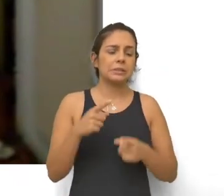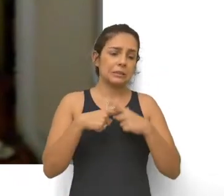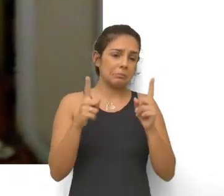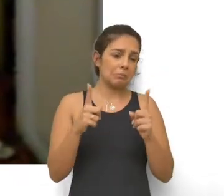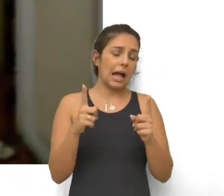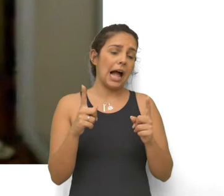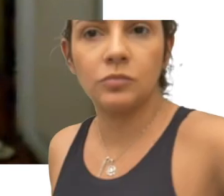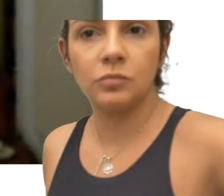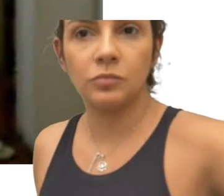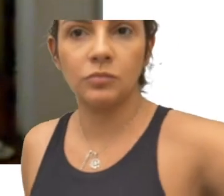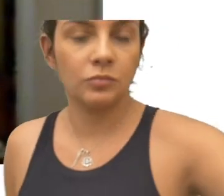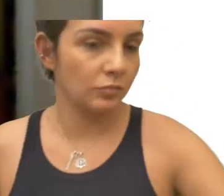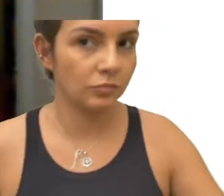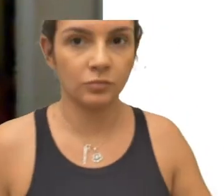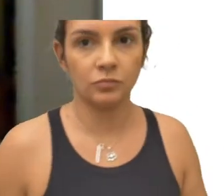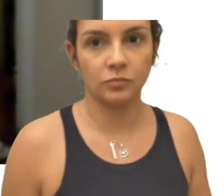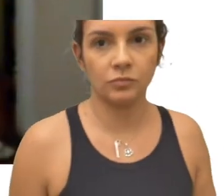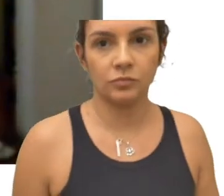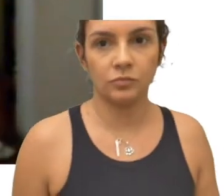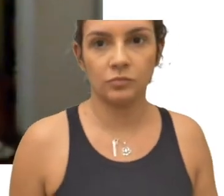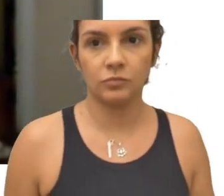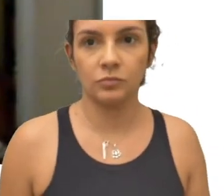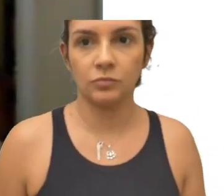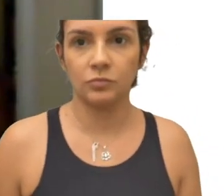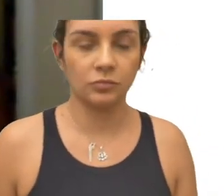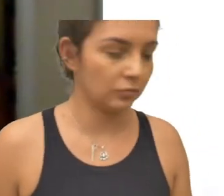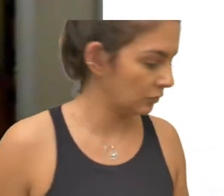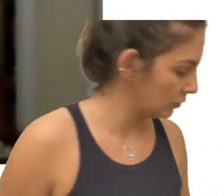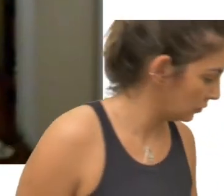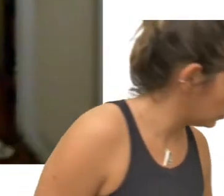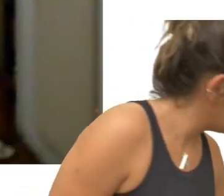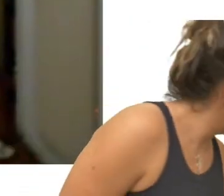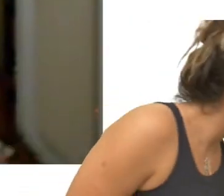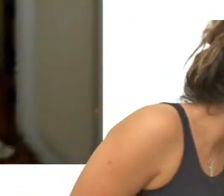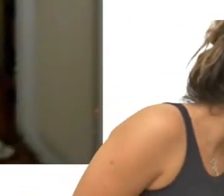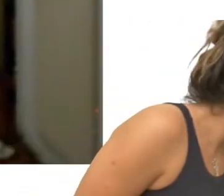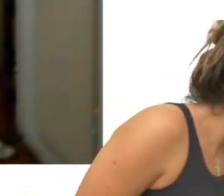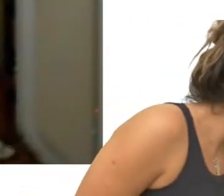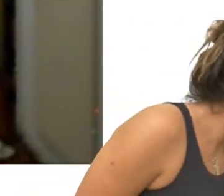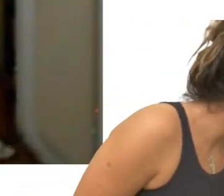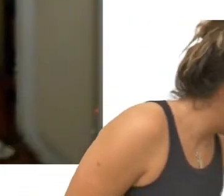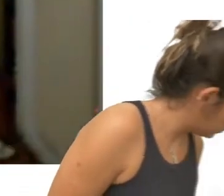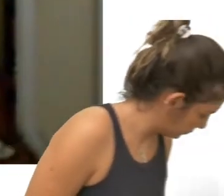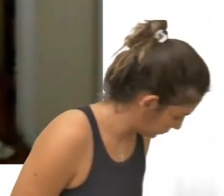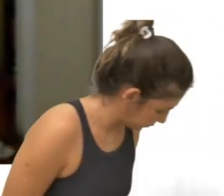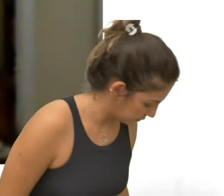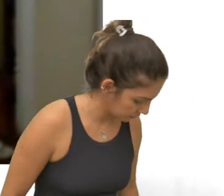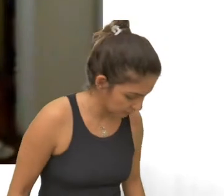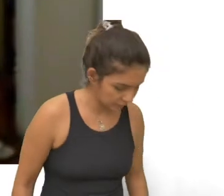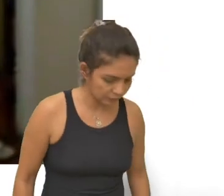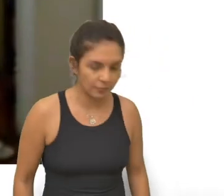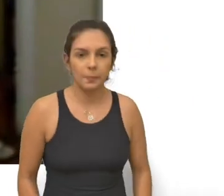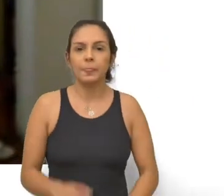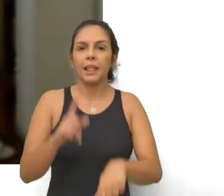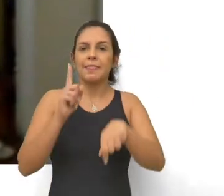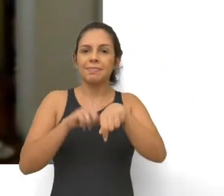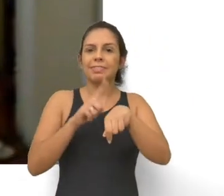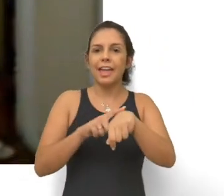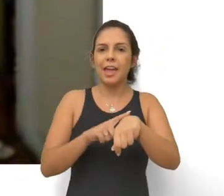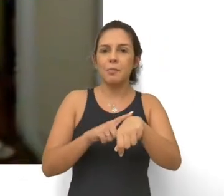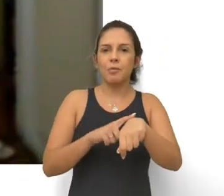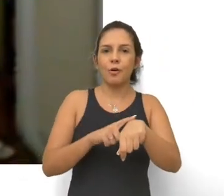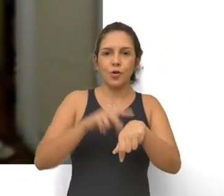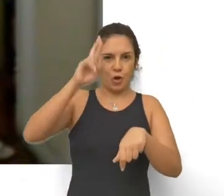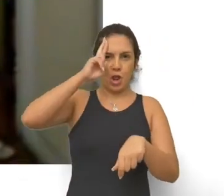que ela achava que devia ter um tempo de adaptação dos patrões. E aí ela deu um exemplo. É engraçado